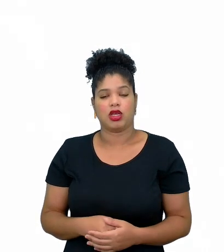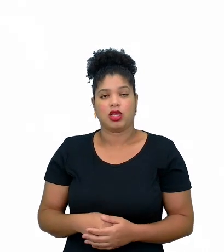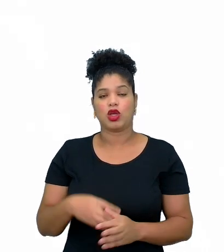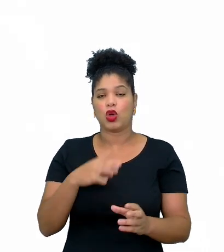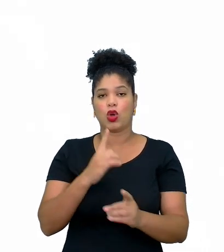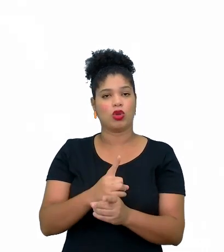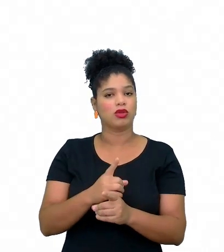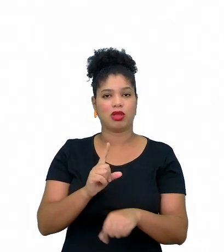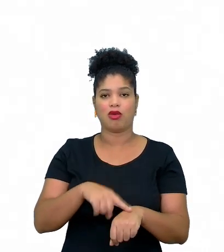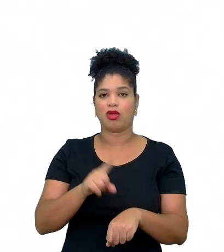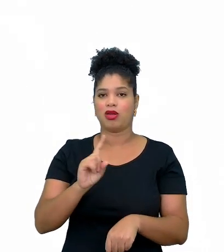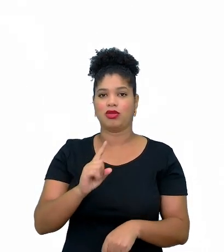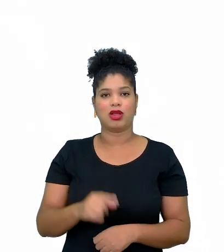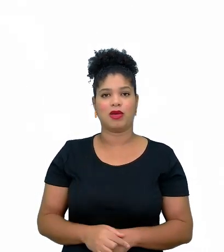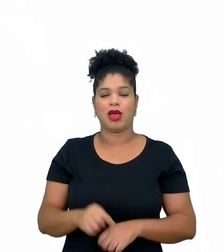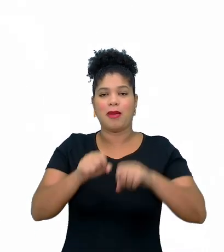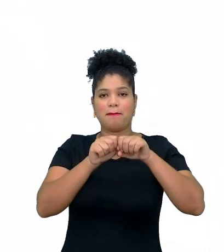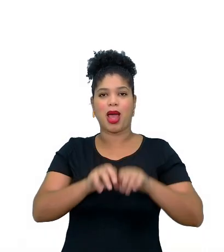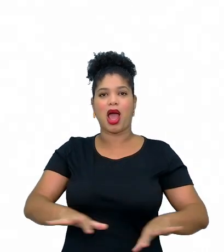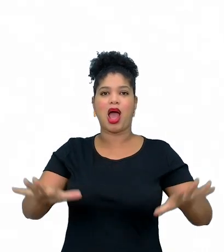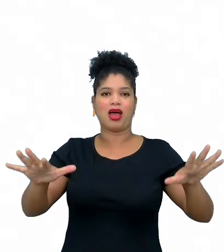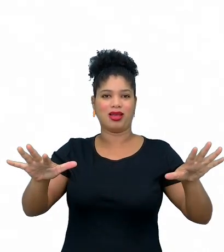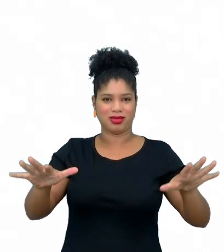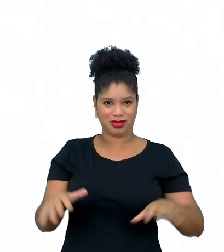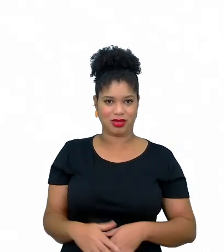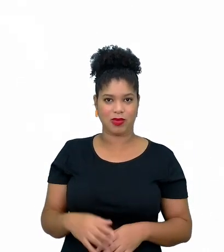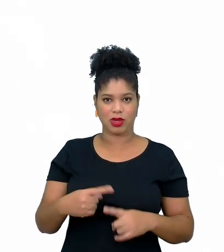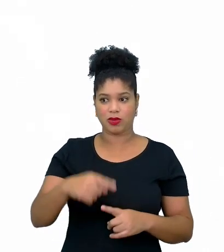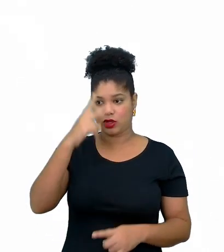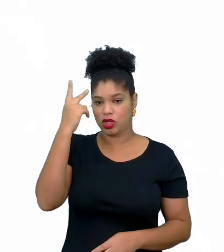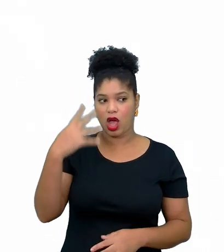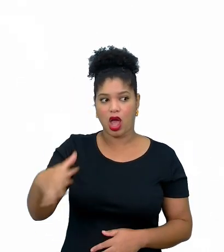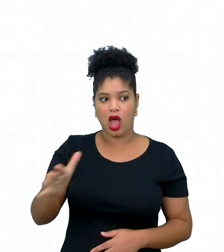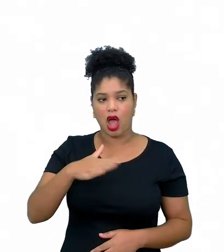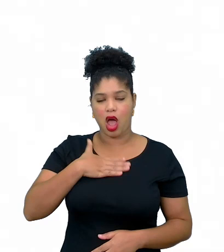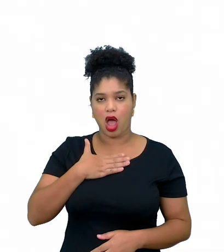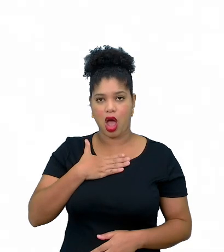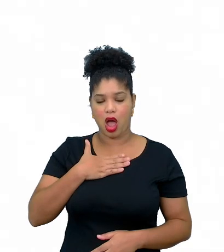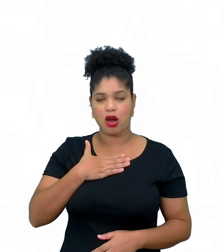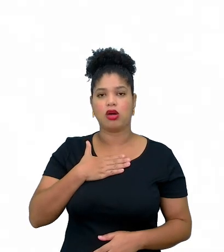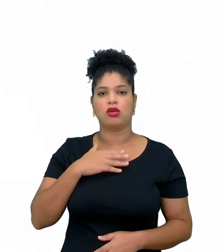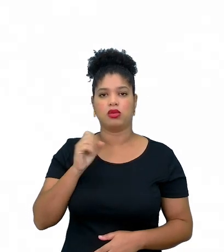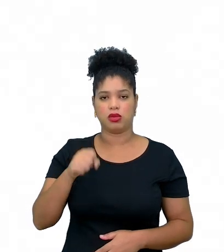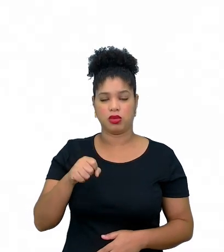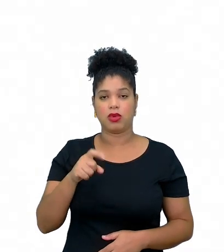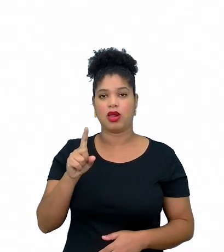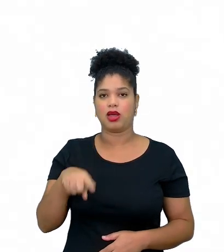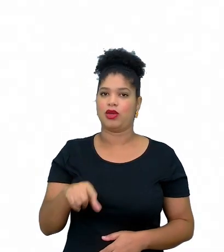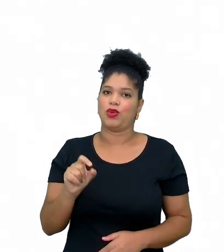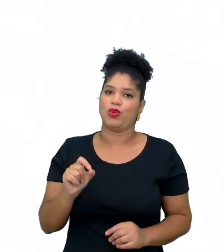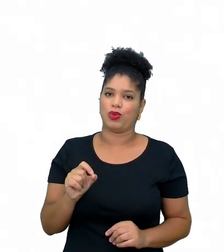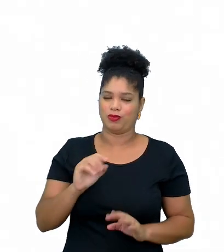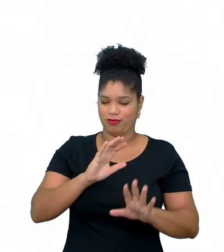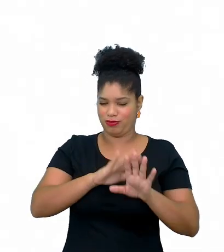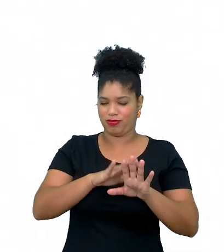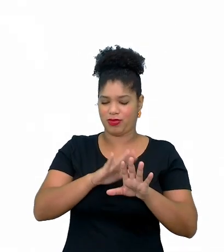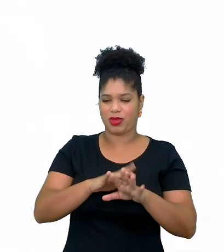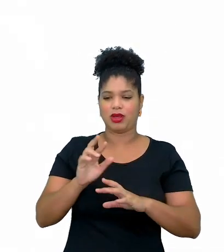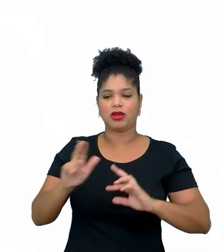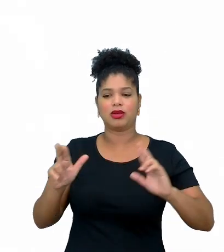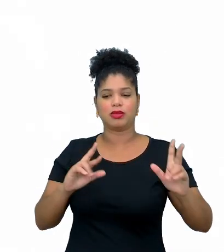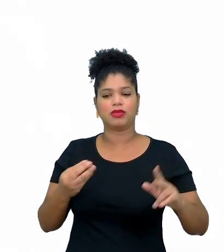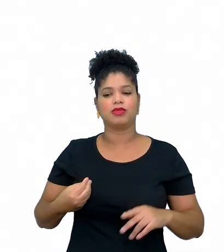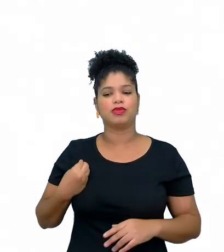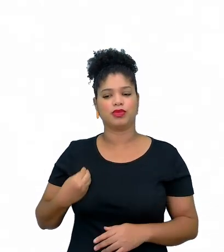detectada no início, ela viraliza por quê? Porque as pessoas ficam chocadas com ela, porque é sempre um elemento